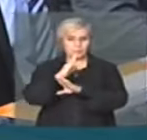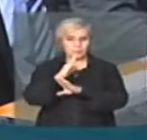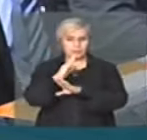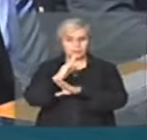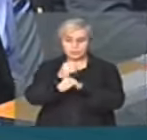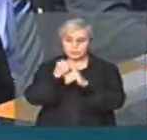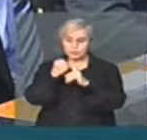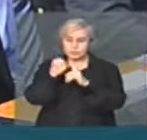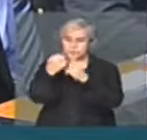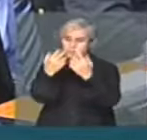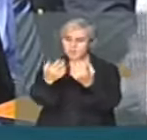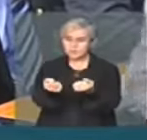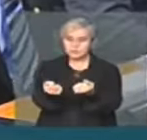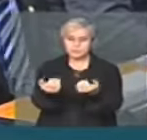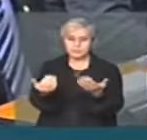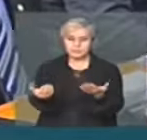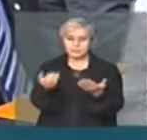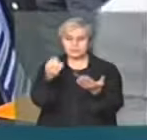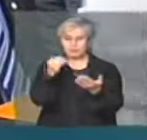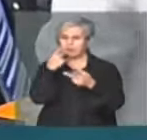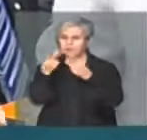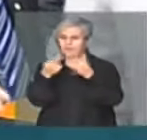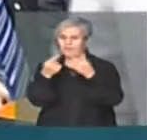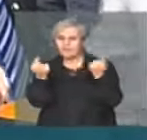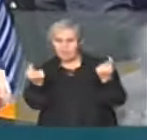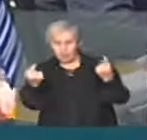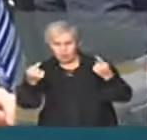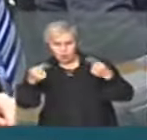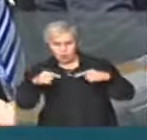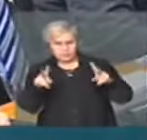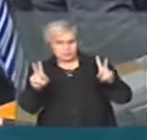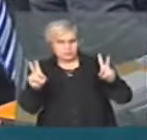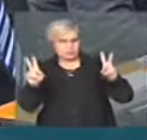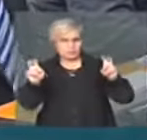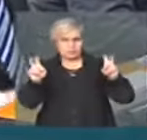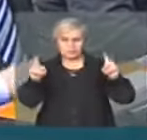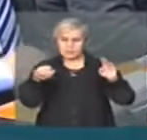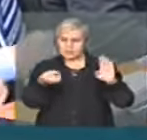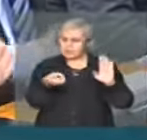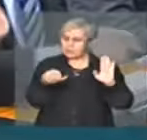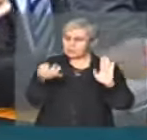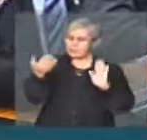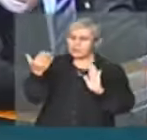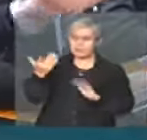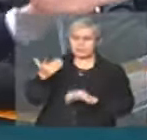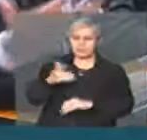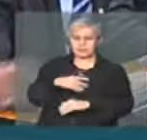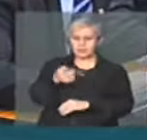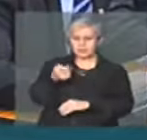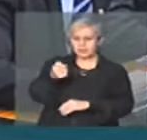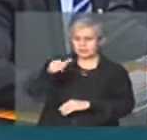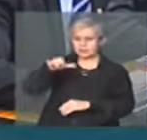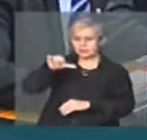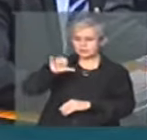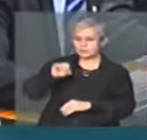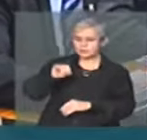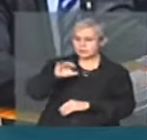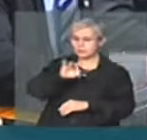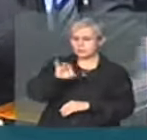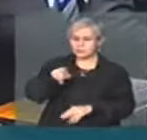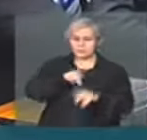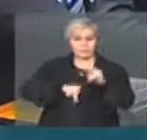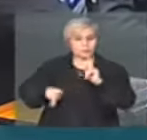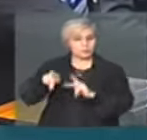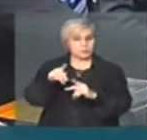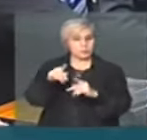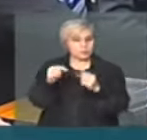sociedade, se posicionar contra matérias onde temos quase 90% da população